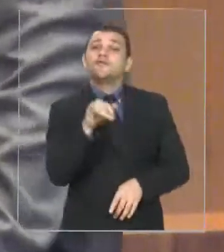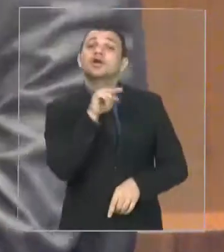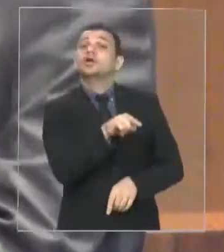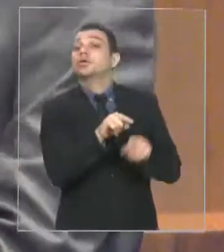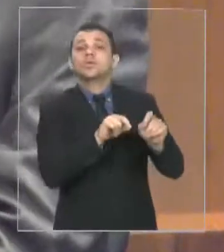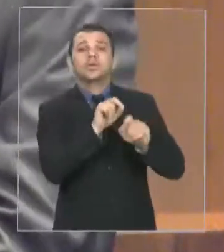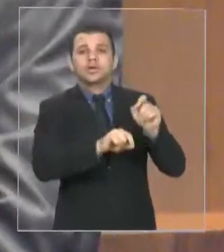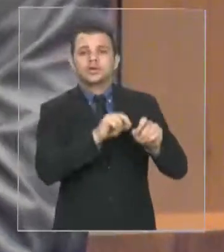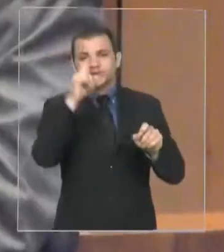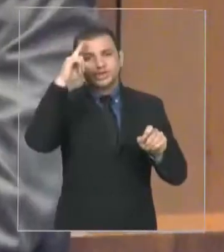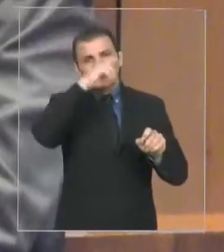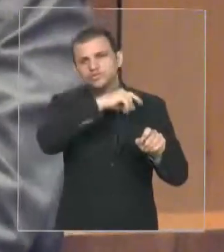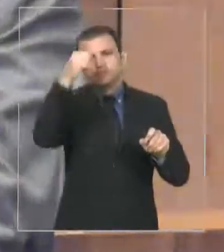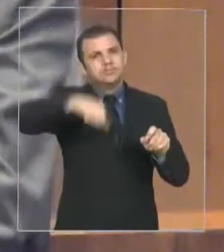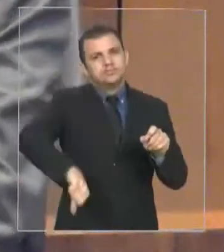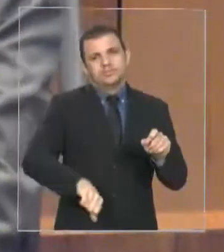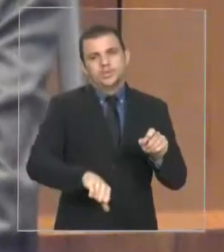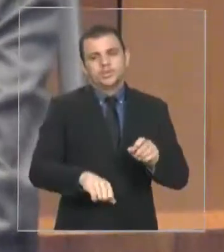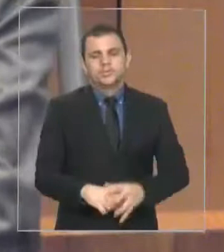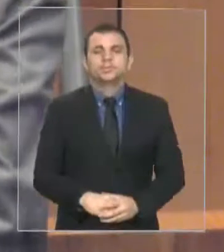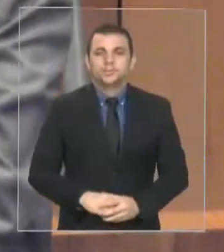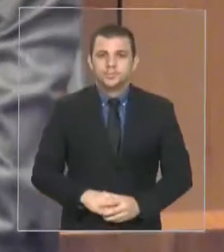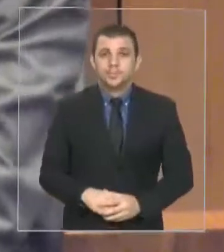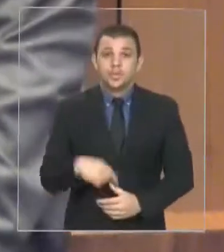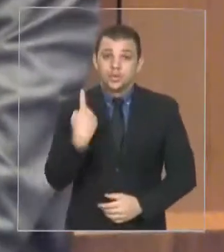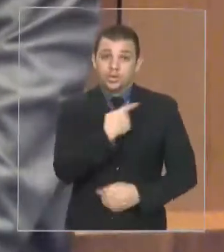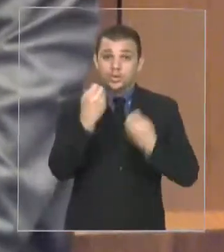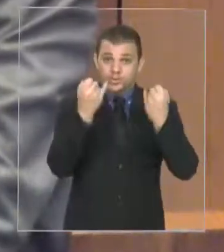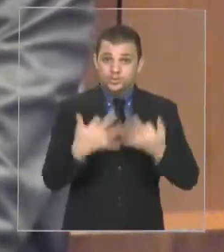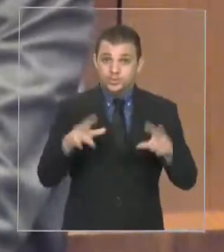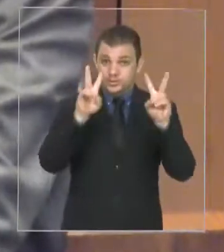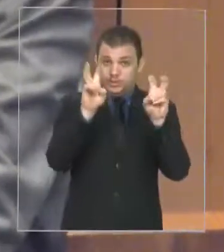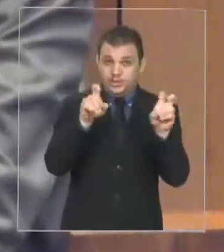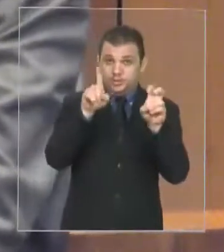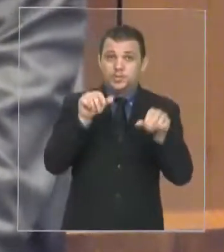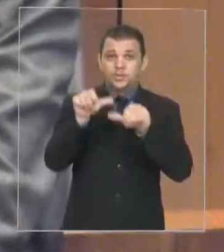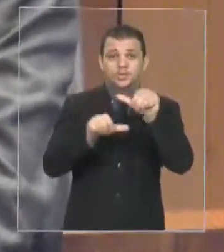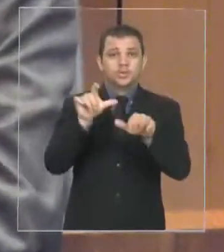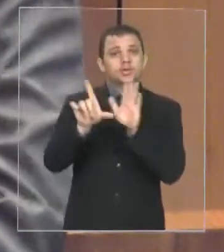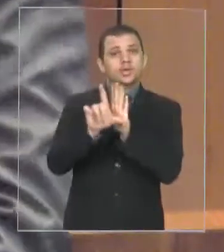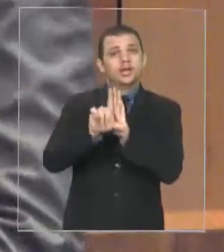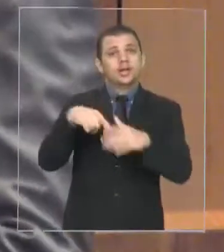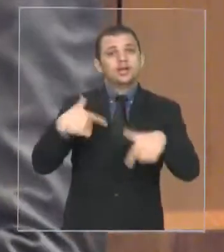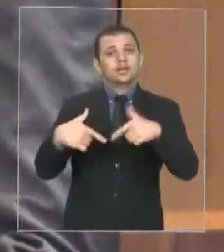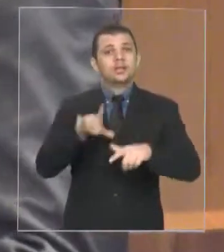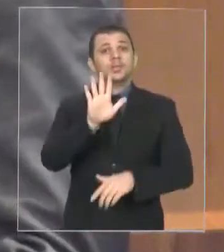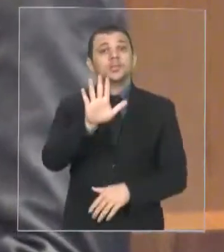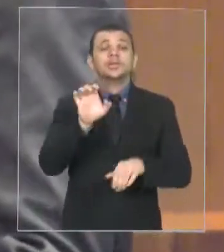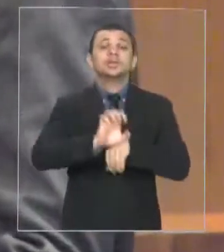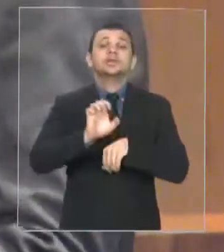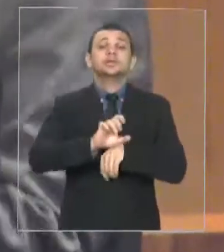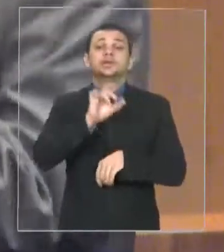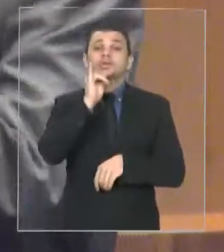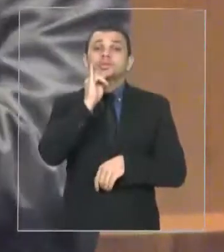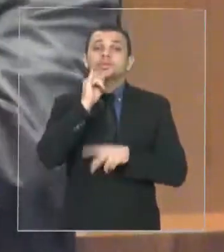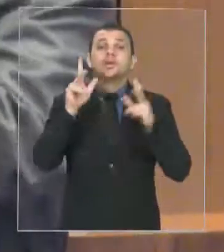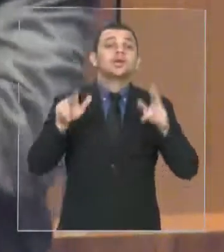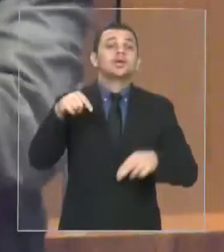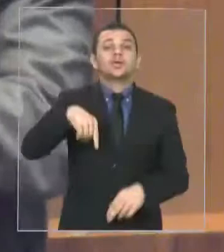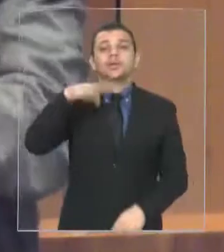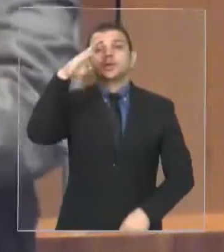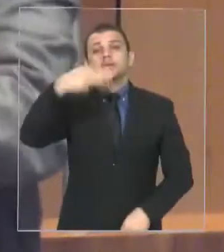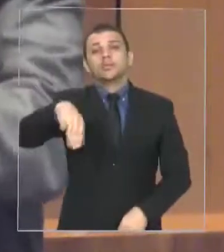ainda mais difícil. Nós estamos falando de reforma trabalhista num estado como o Maranhão, que ainda